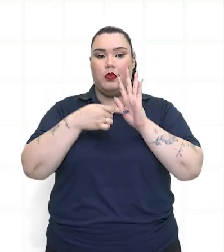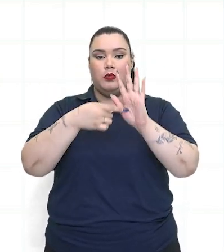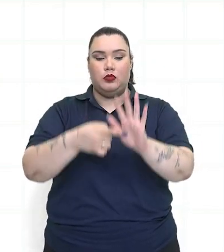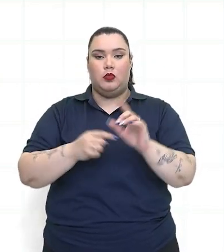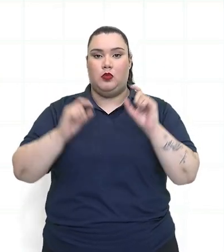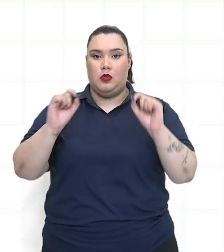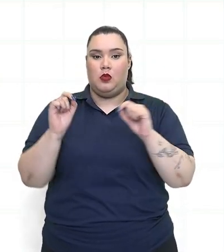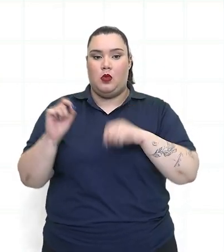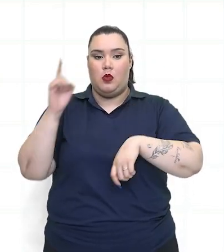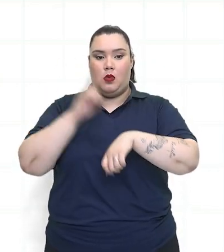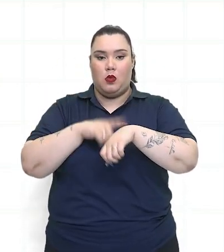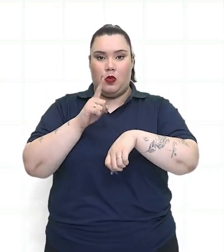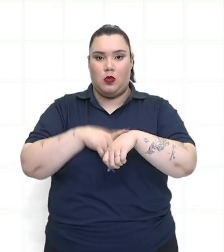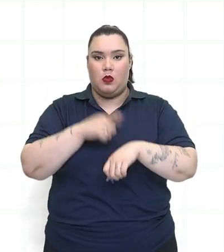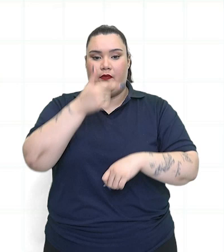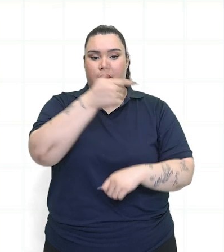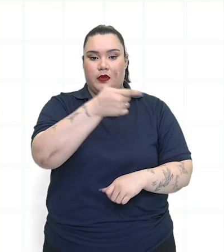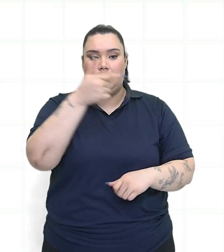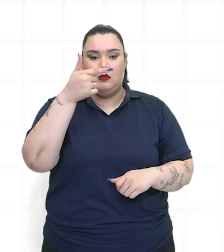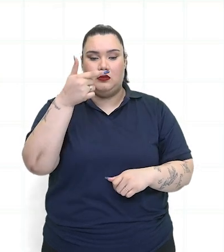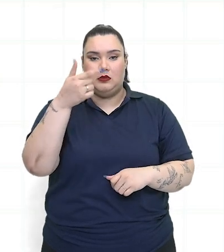que o horário é